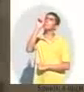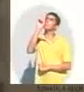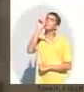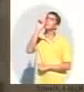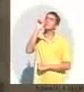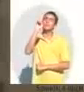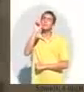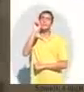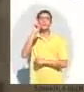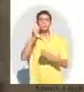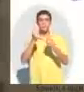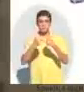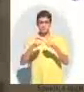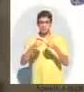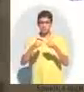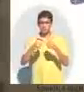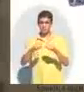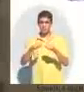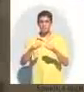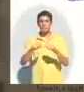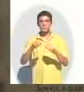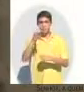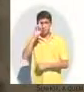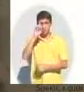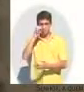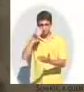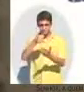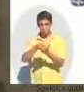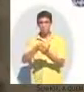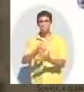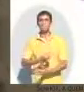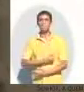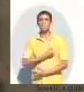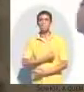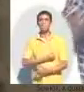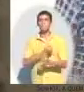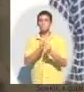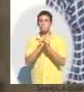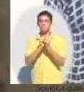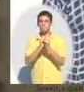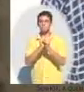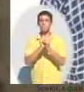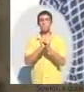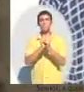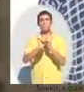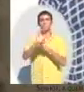coisa impressionante. Jesus só disse para ele se levantar depois que ele se prostrou.